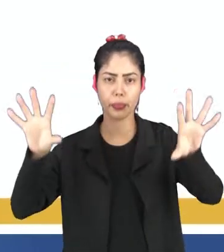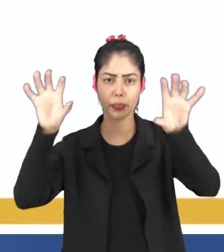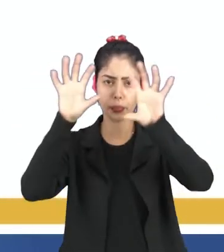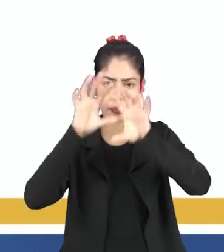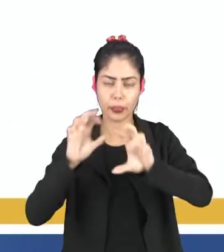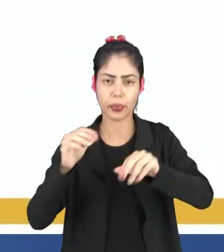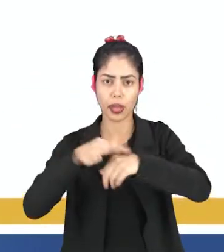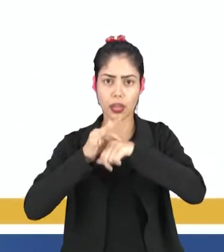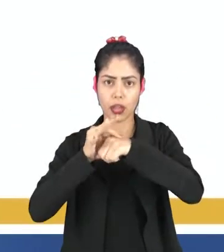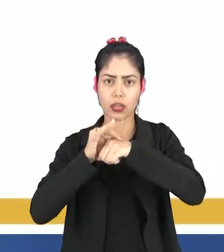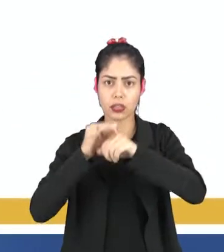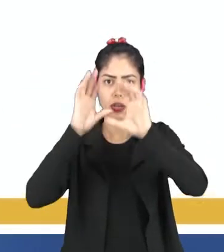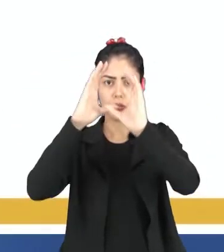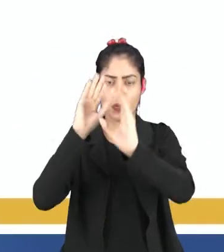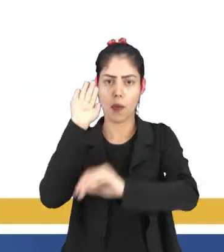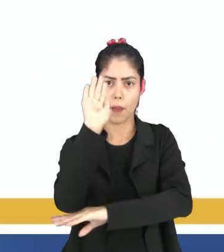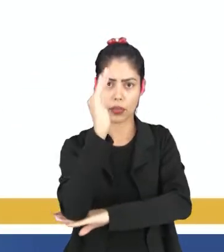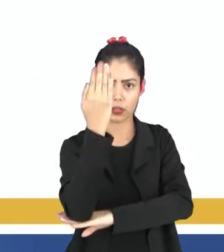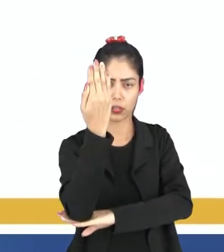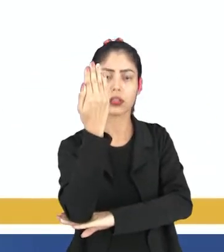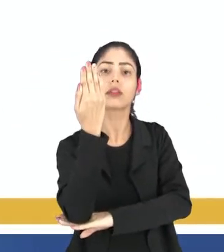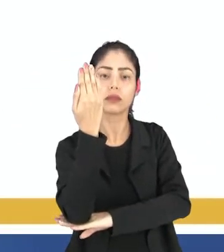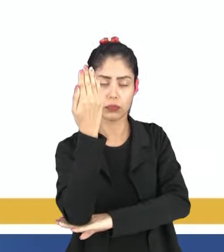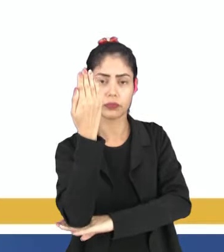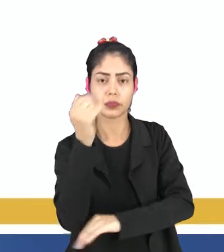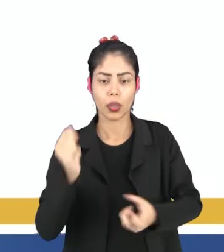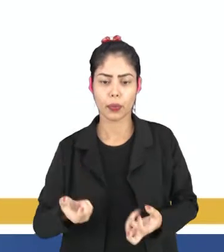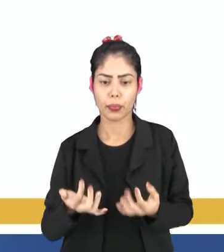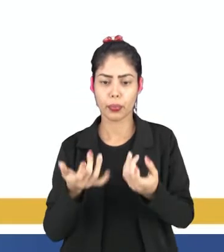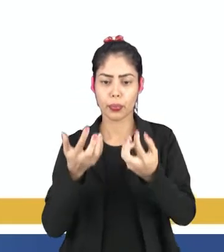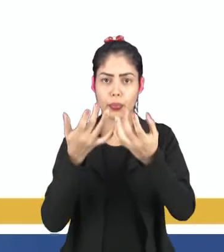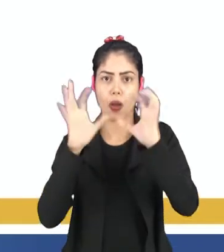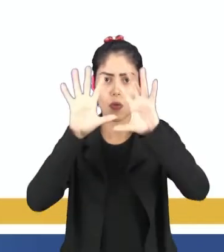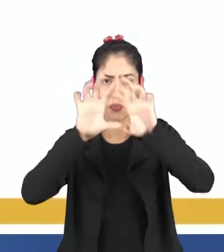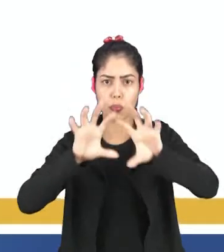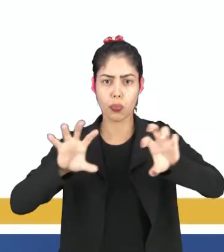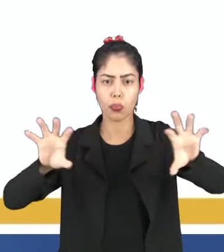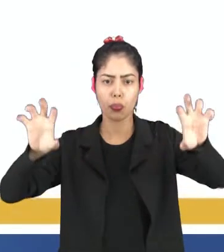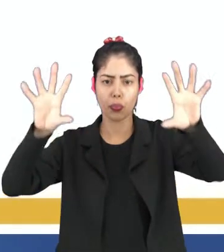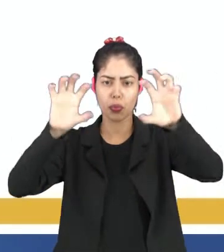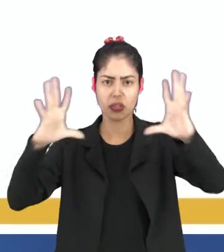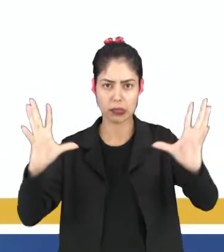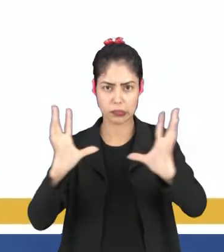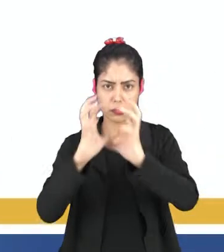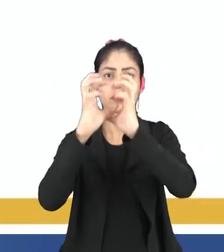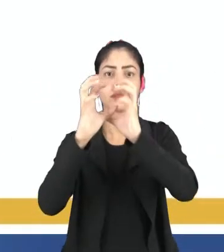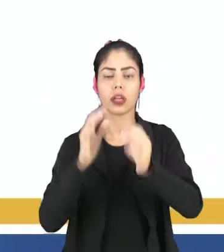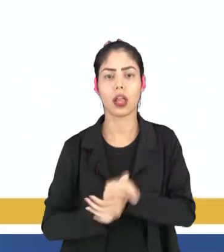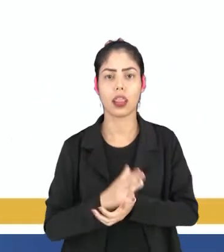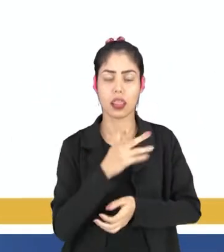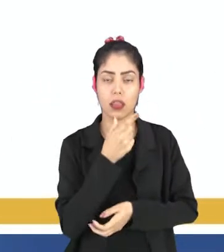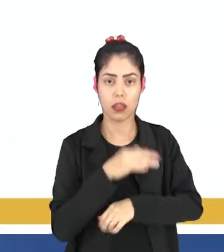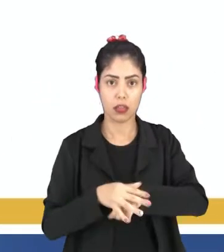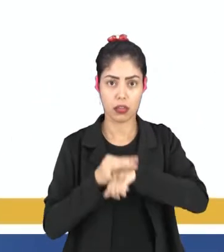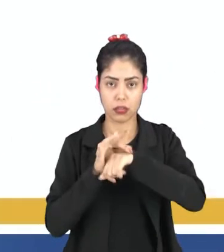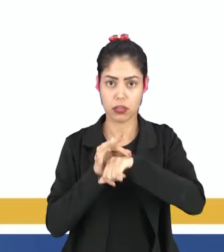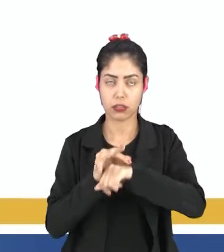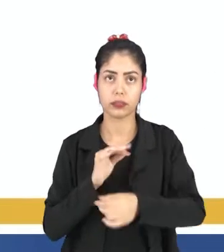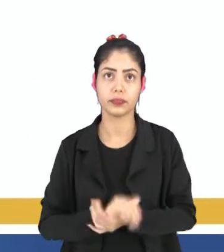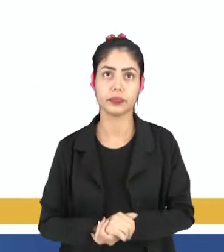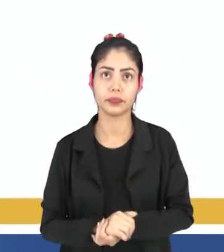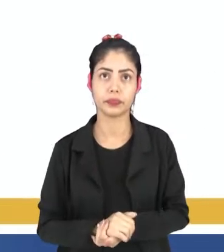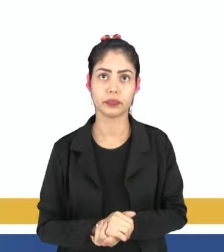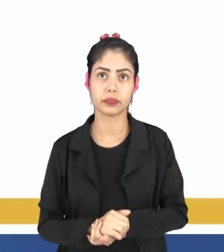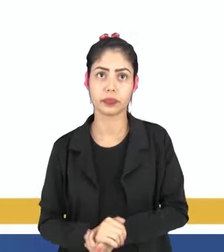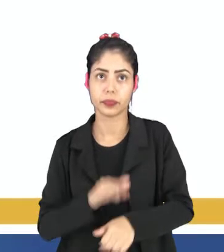à fumaça, né, você coloca uma madeira para queimar, e aí a fumaça, né, impregna na carne. Isso ajuda, como está no